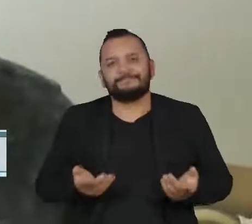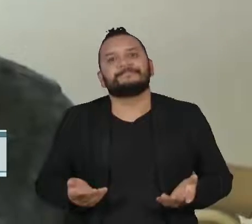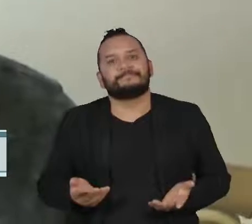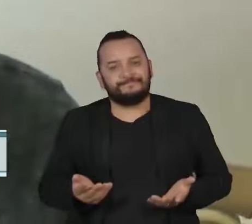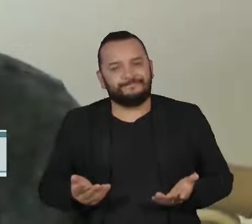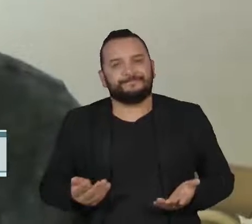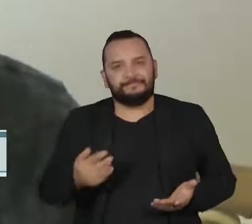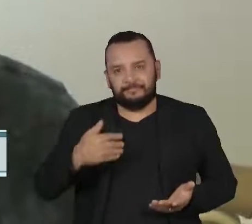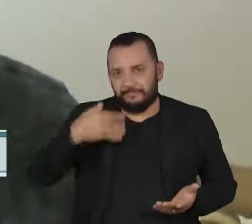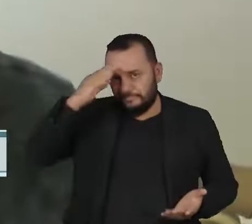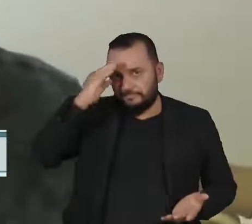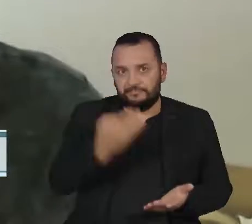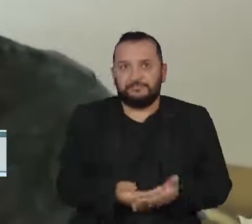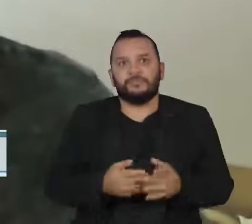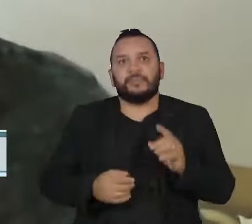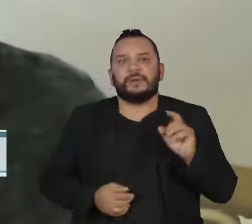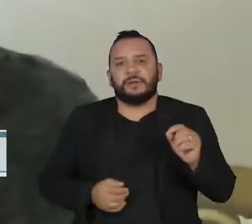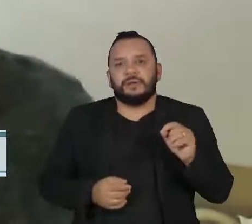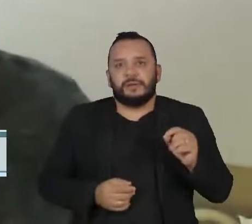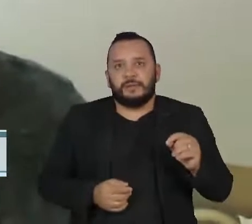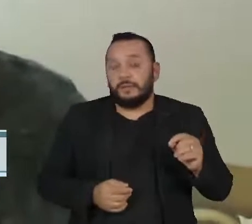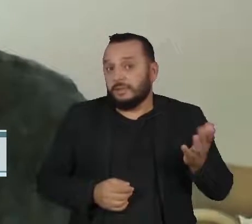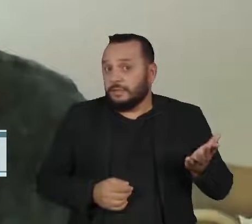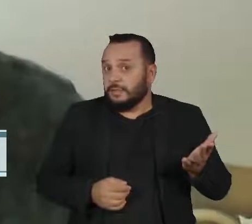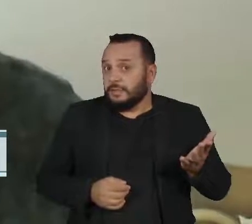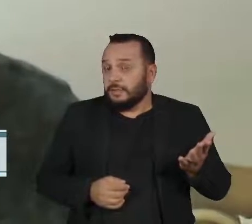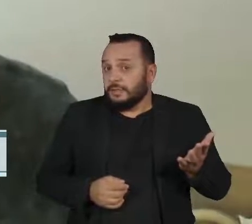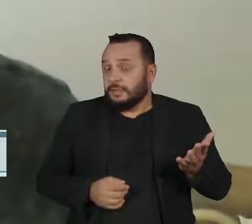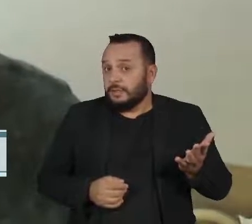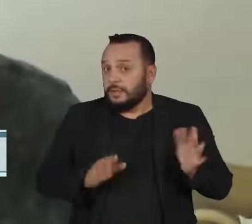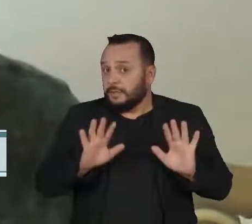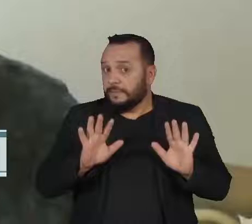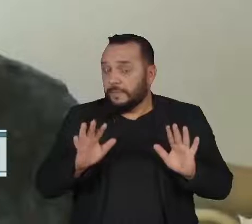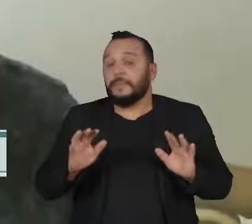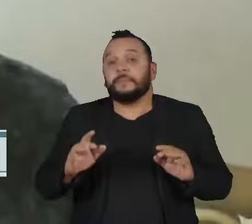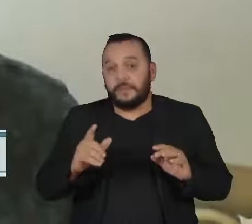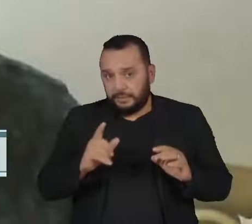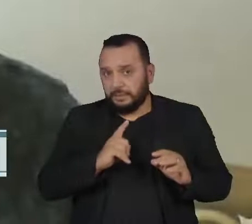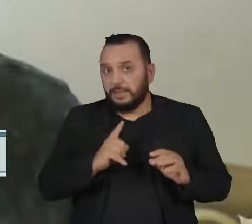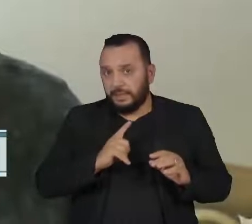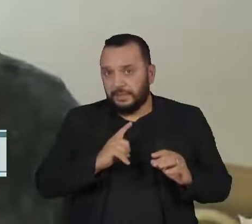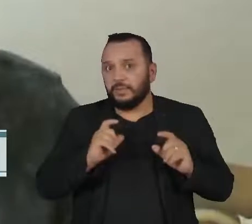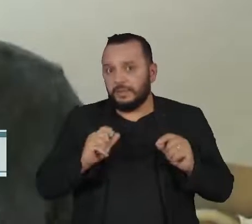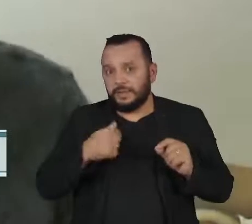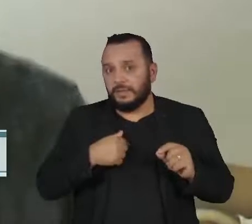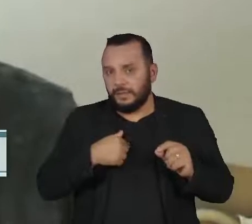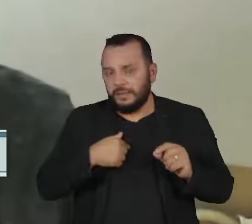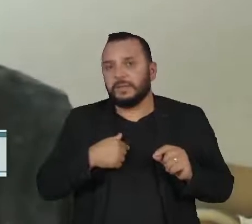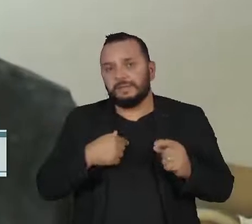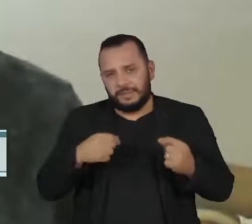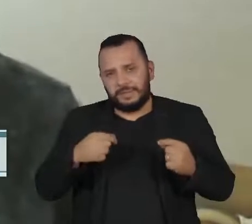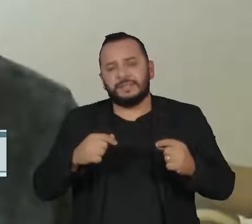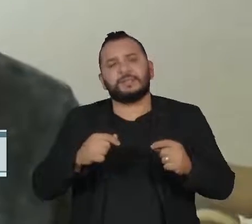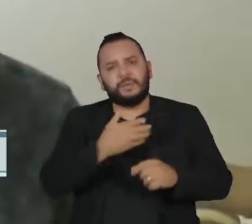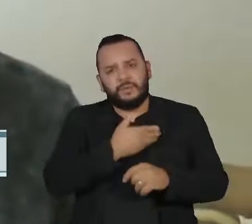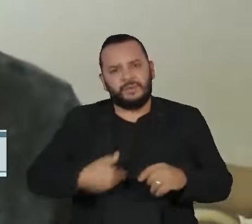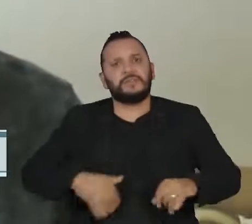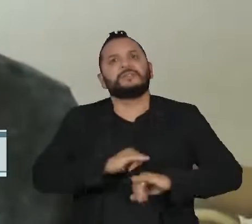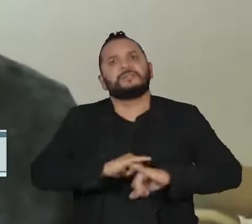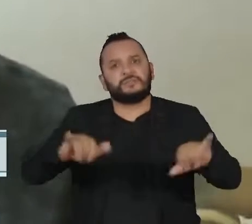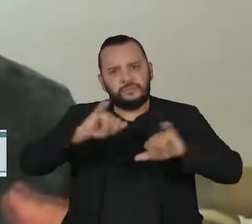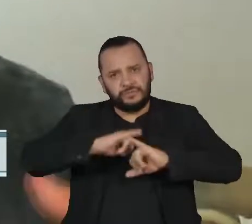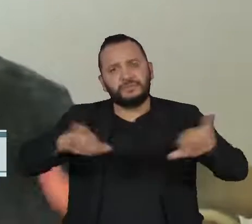que como eu não vou dizer que é uma correção, mas uma manutenção de rota, uma retomada, nós deveríamos